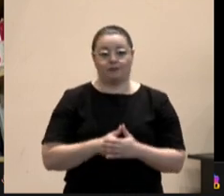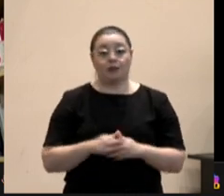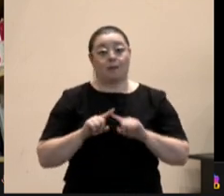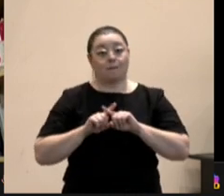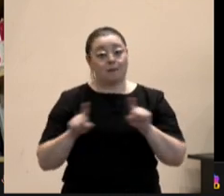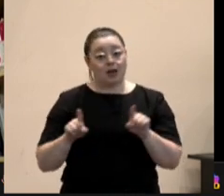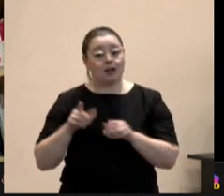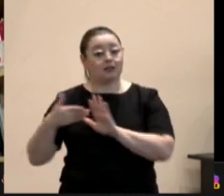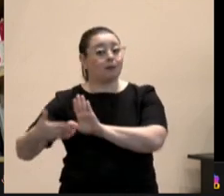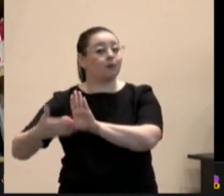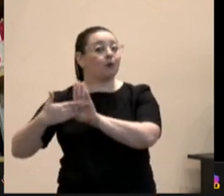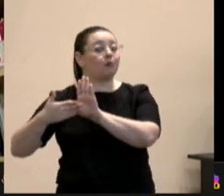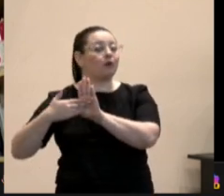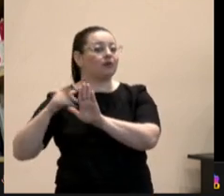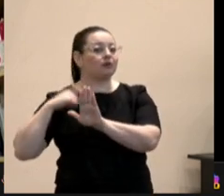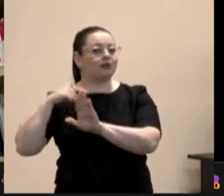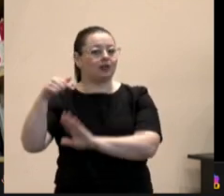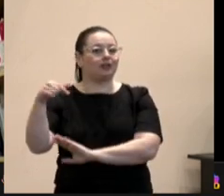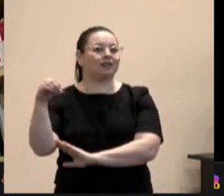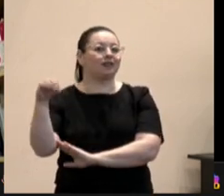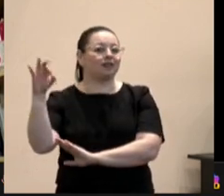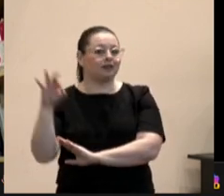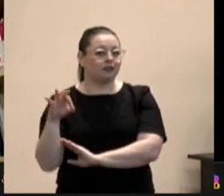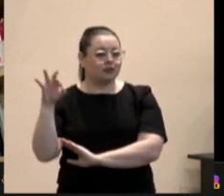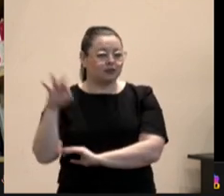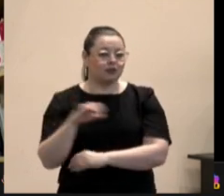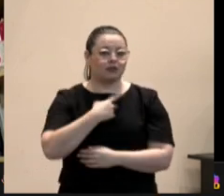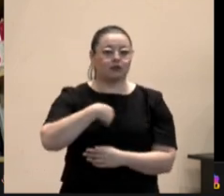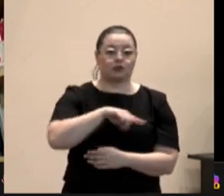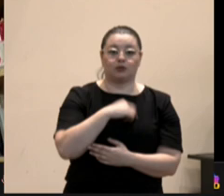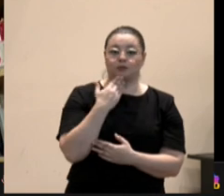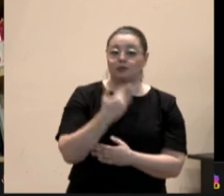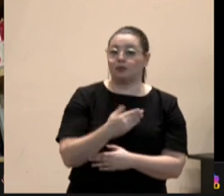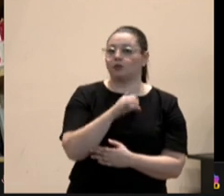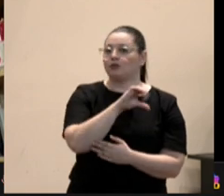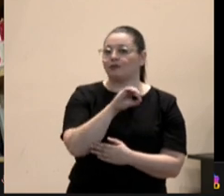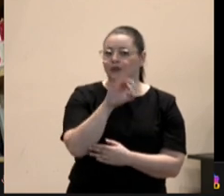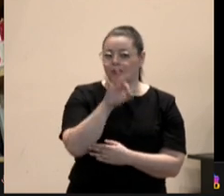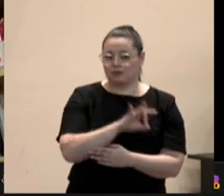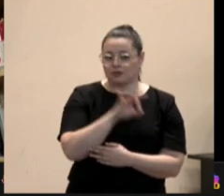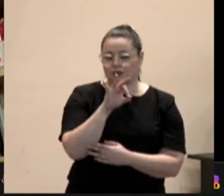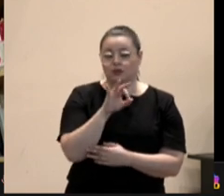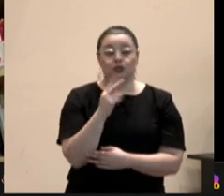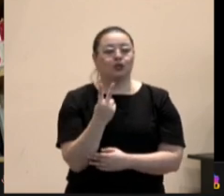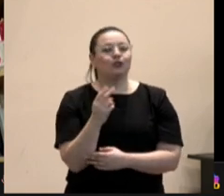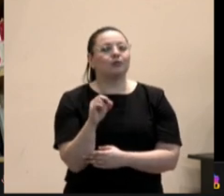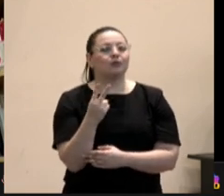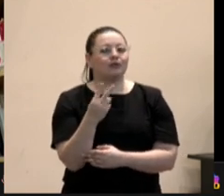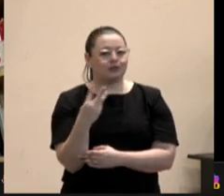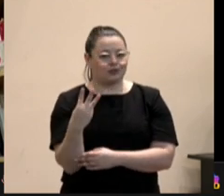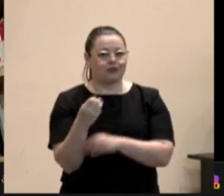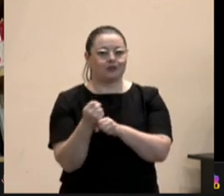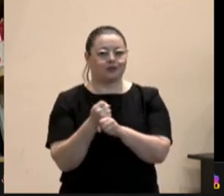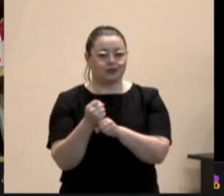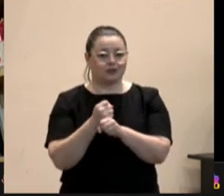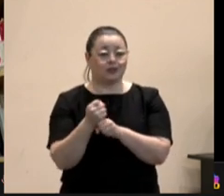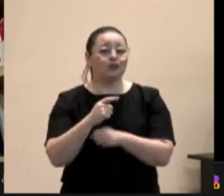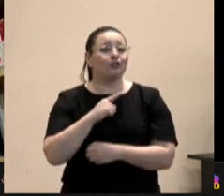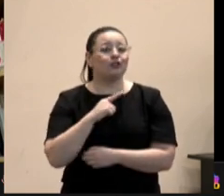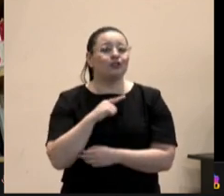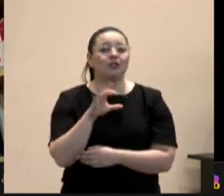encaminhando é de 70%, sendo que em 2023 nós tínhamos